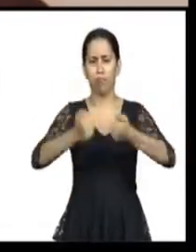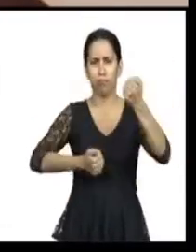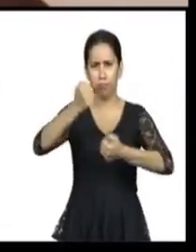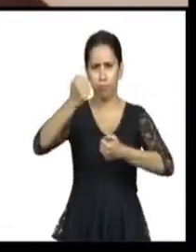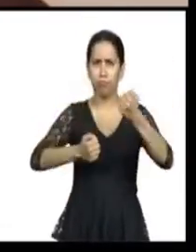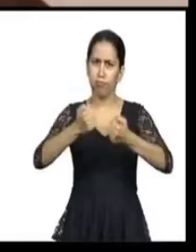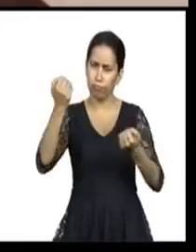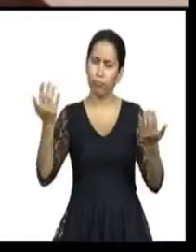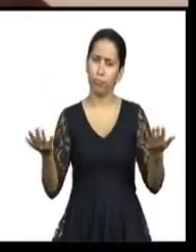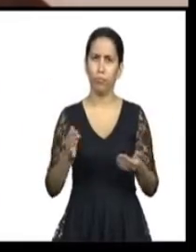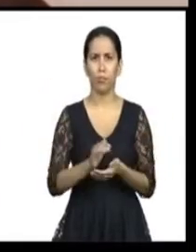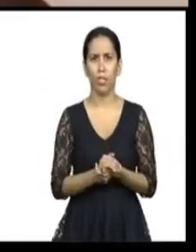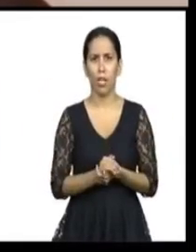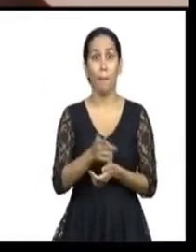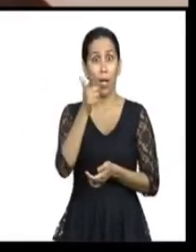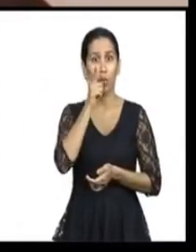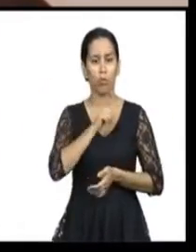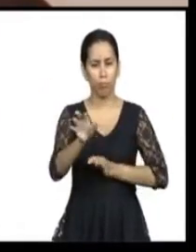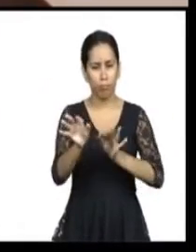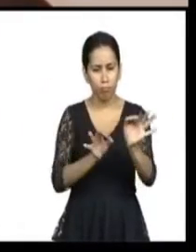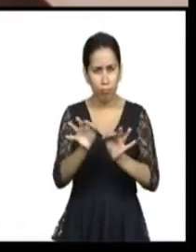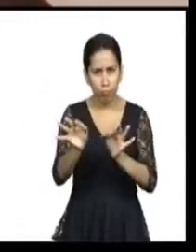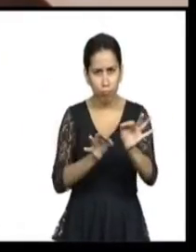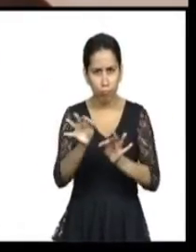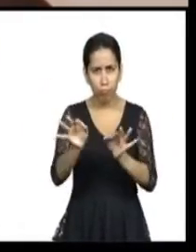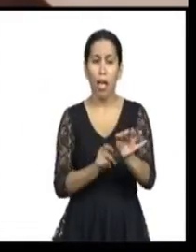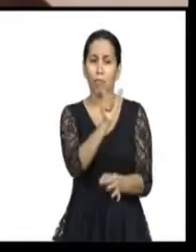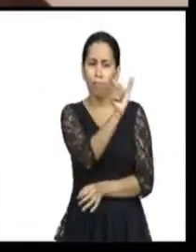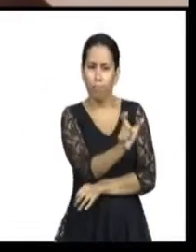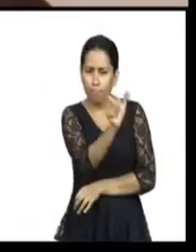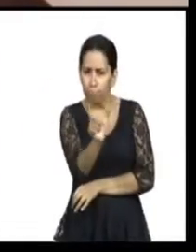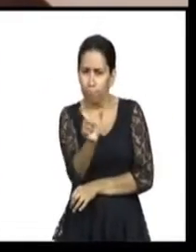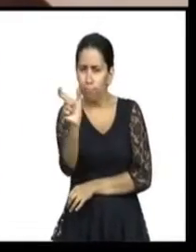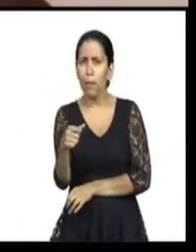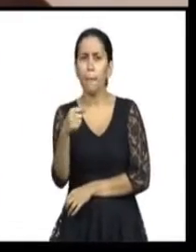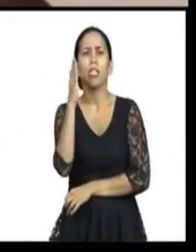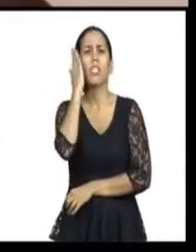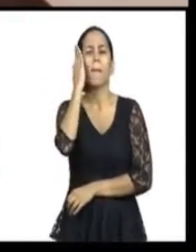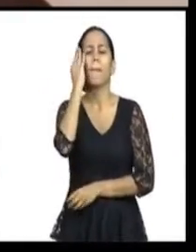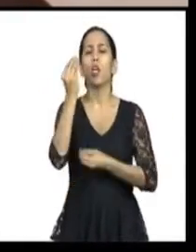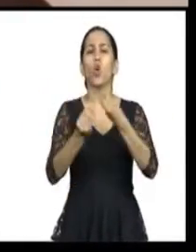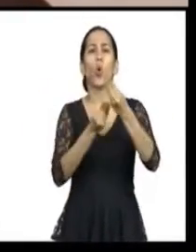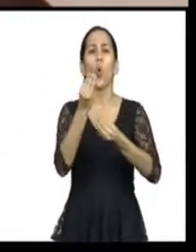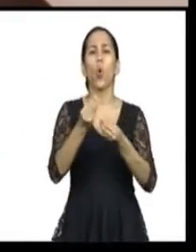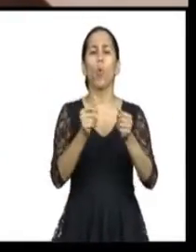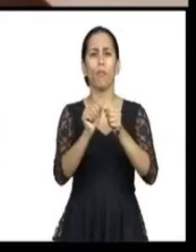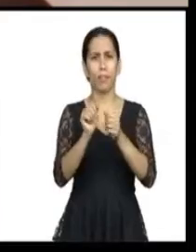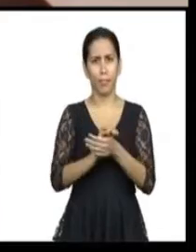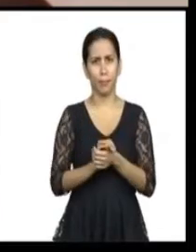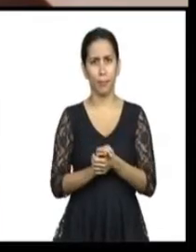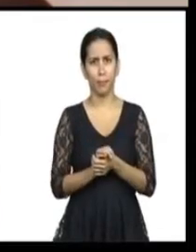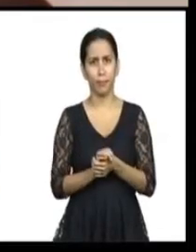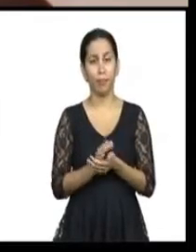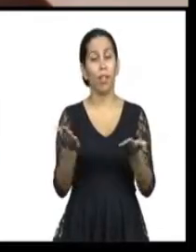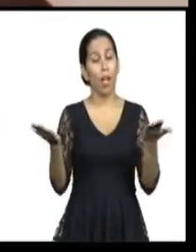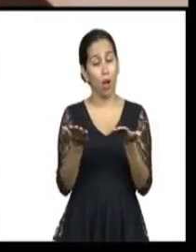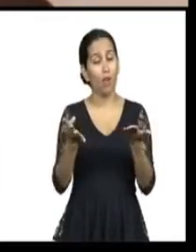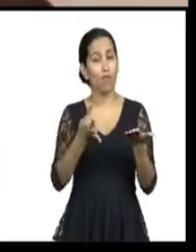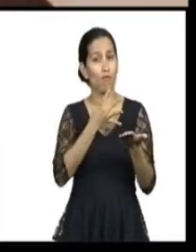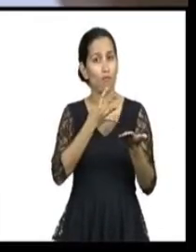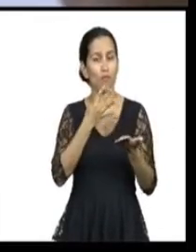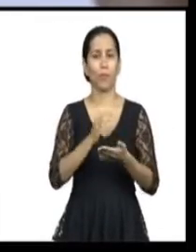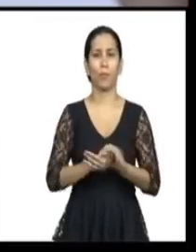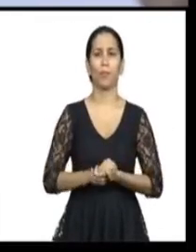pesados. Para que o trânsito seja organizado e seguro, cada um tem que saber muito bem o que deve fazer. E é isso que vamos conhecer